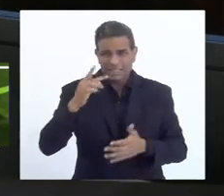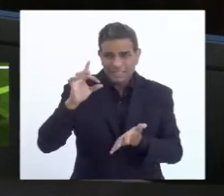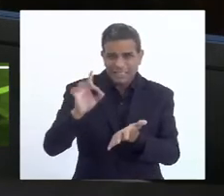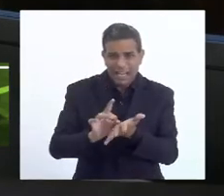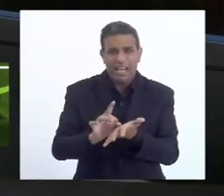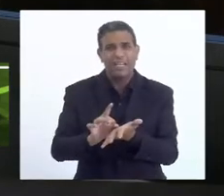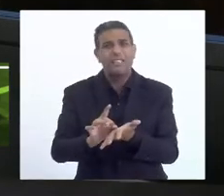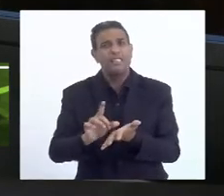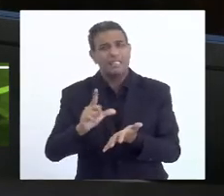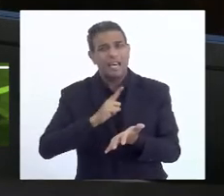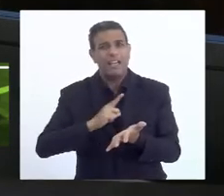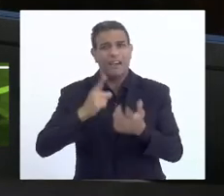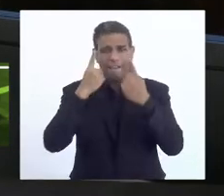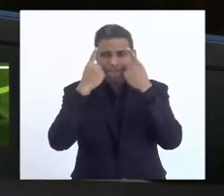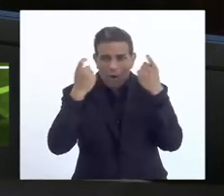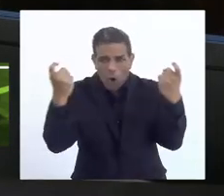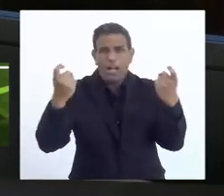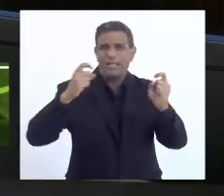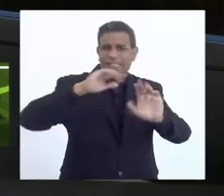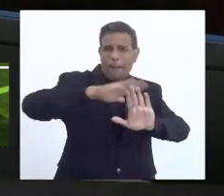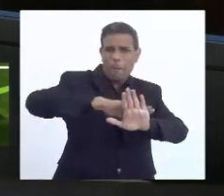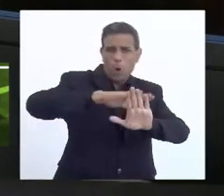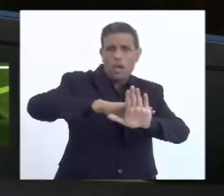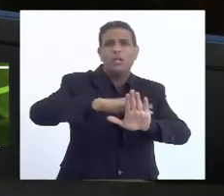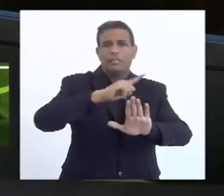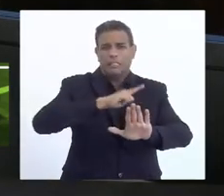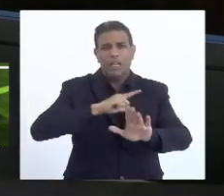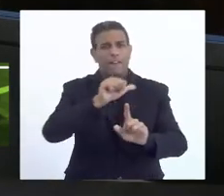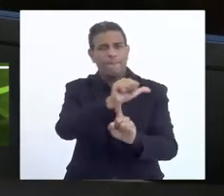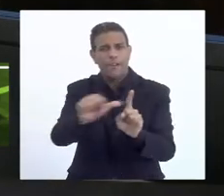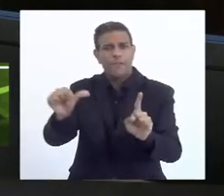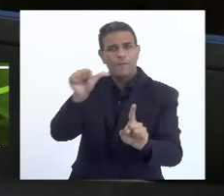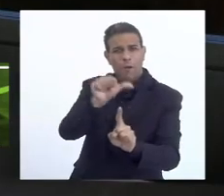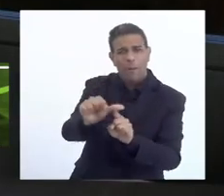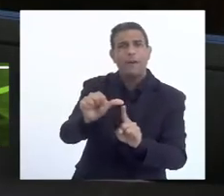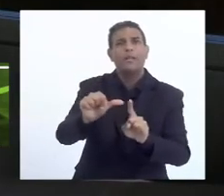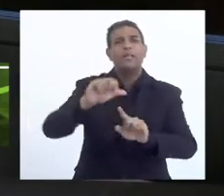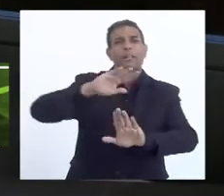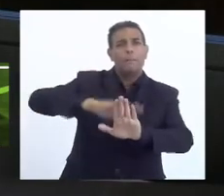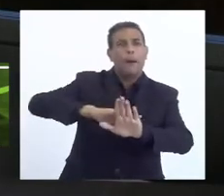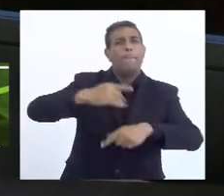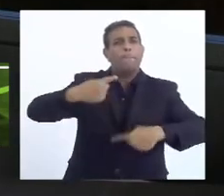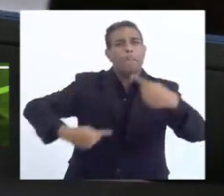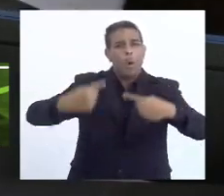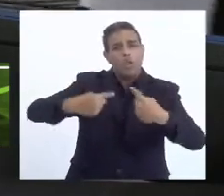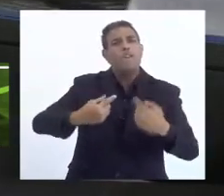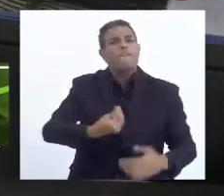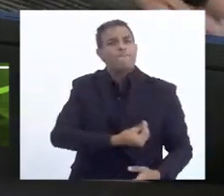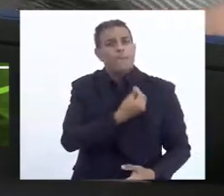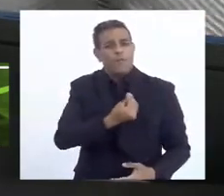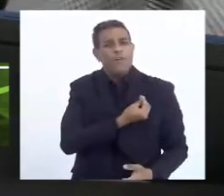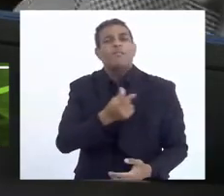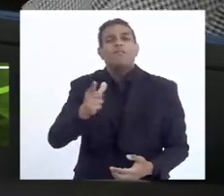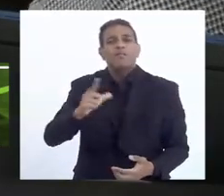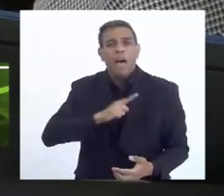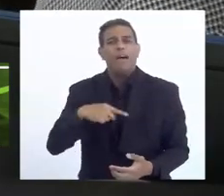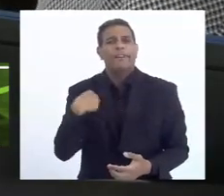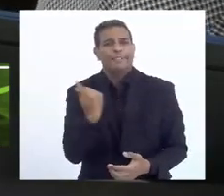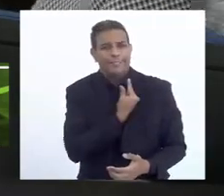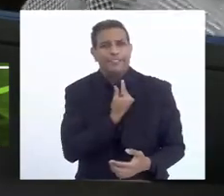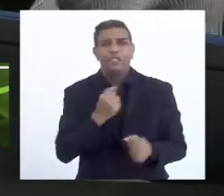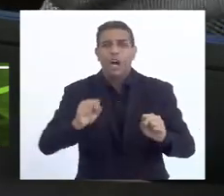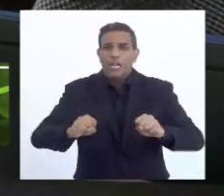existe, e violência política ela existe, e feminicídio político existe também. Esse é o conceito que eu